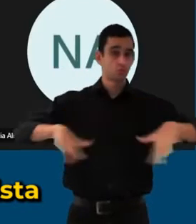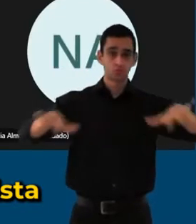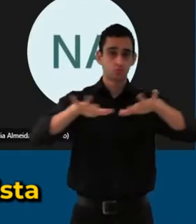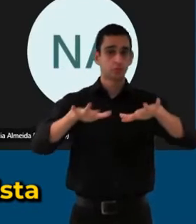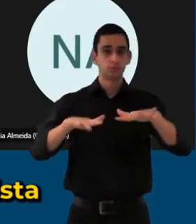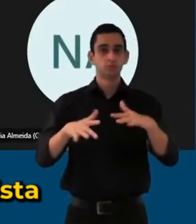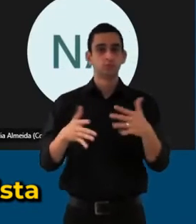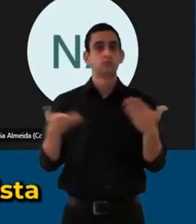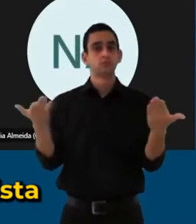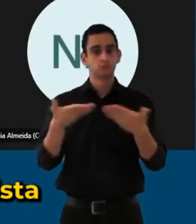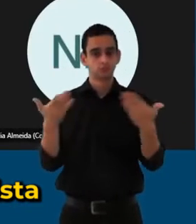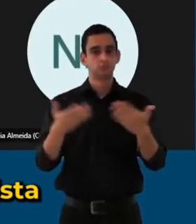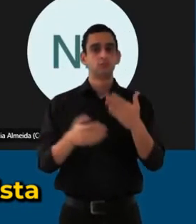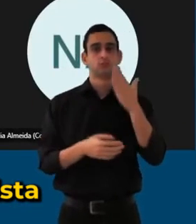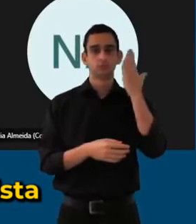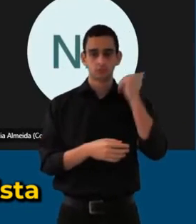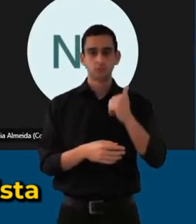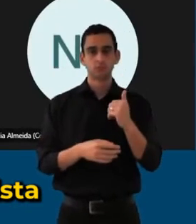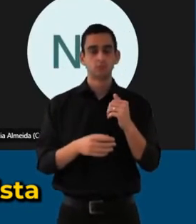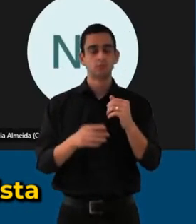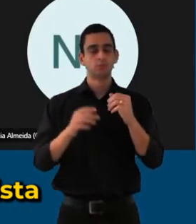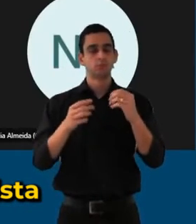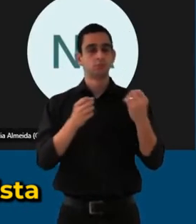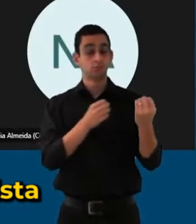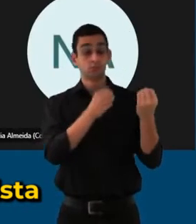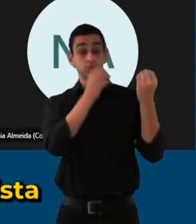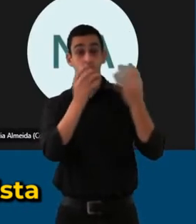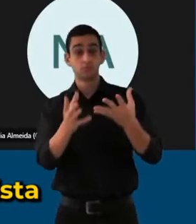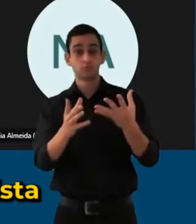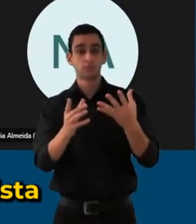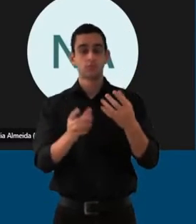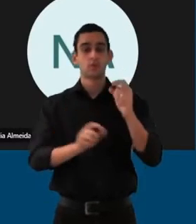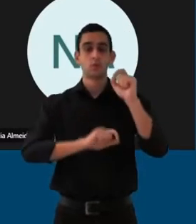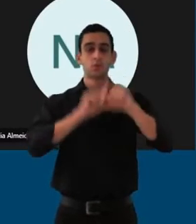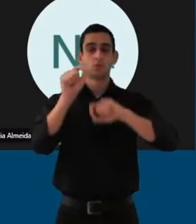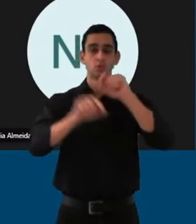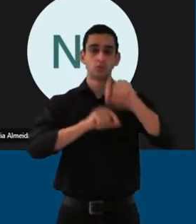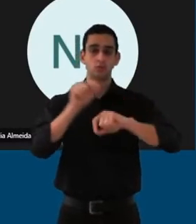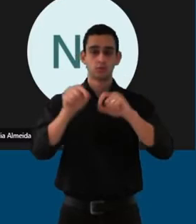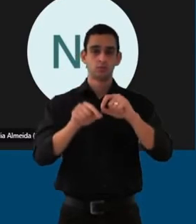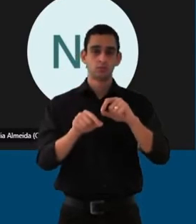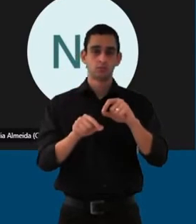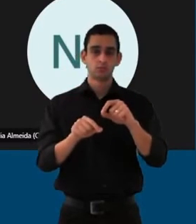Essa audiência ela foi designada tendo em vista